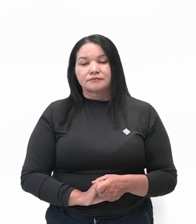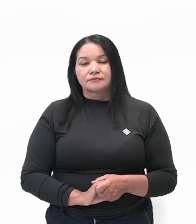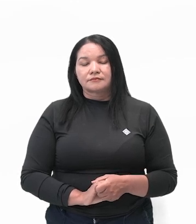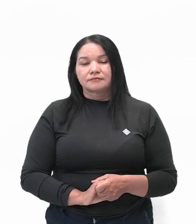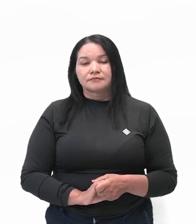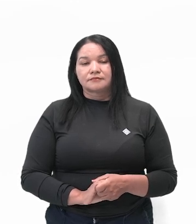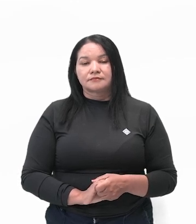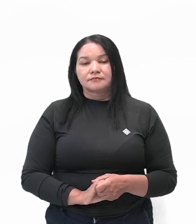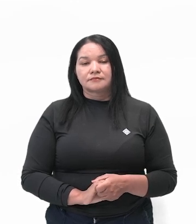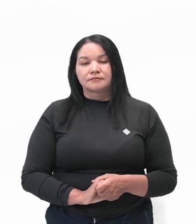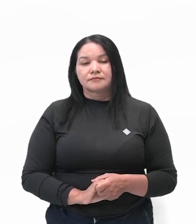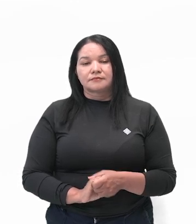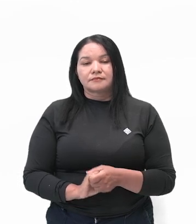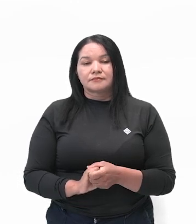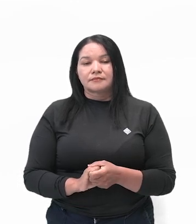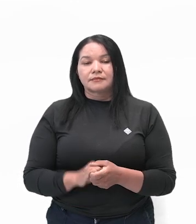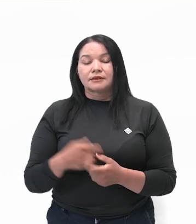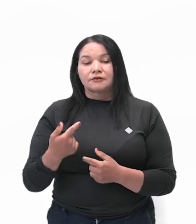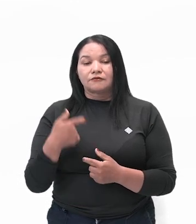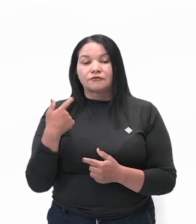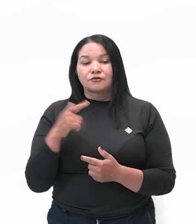Amazon, Amazônia,